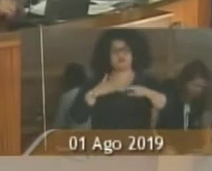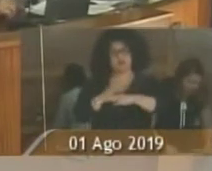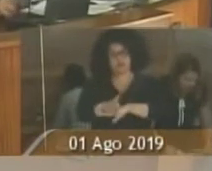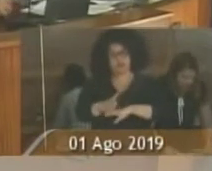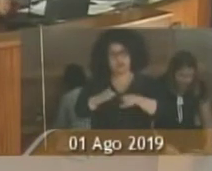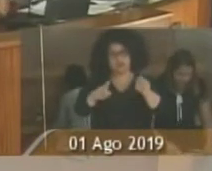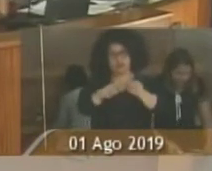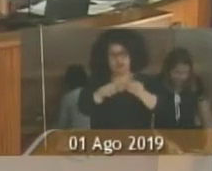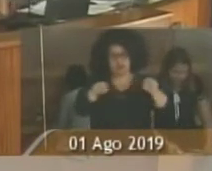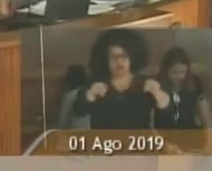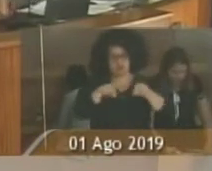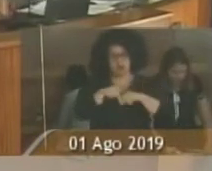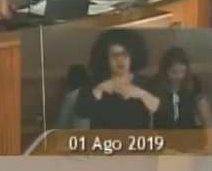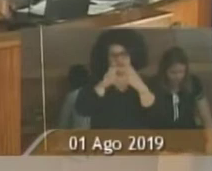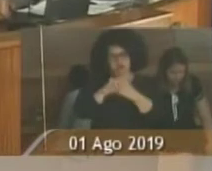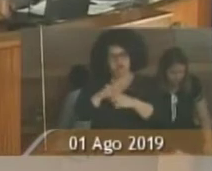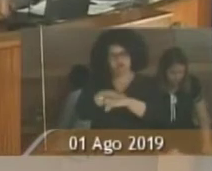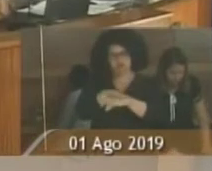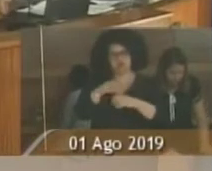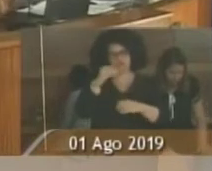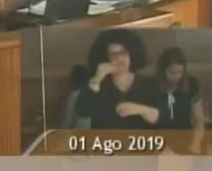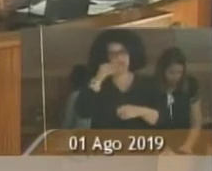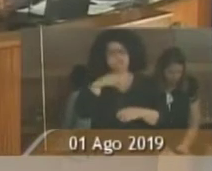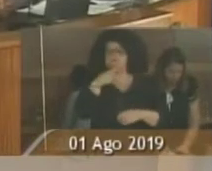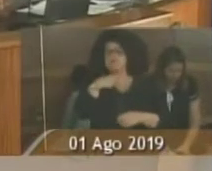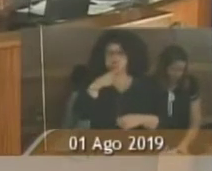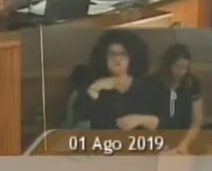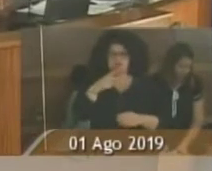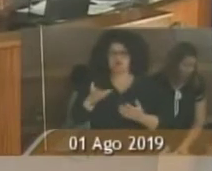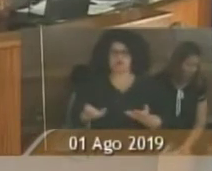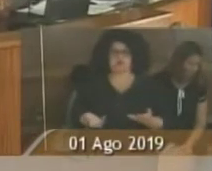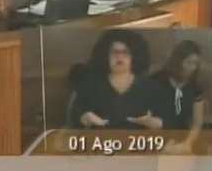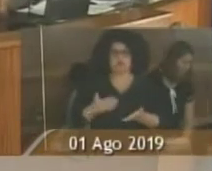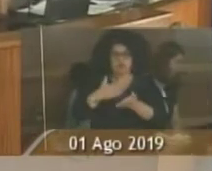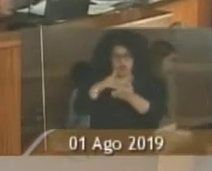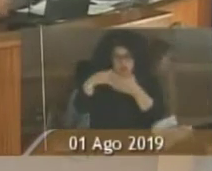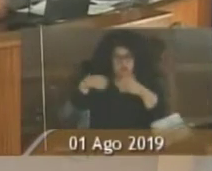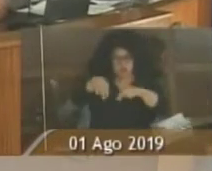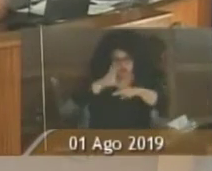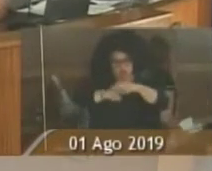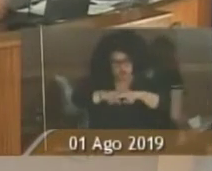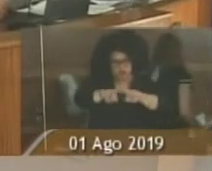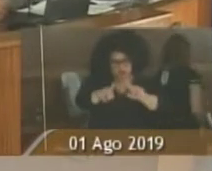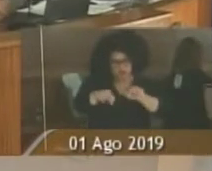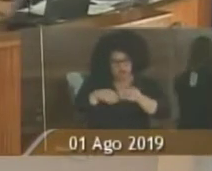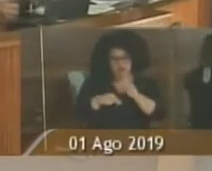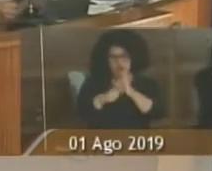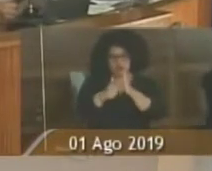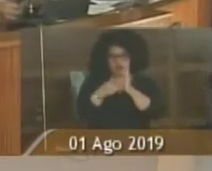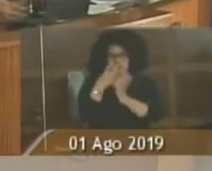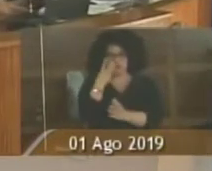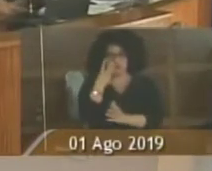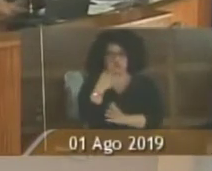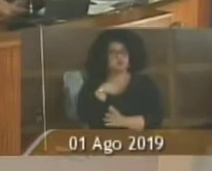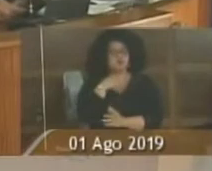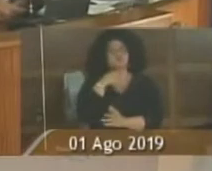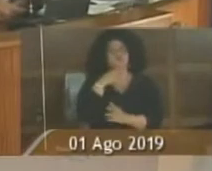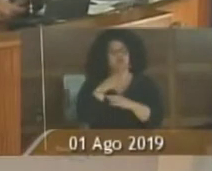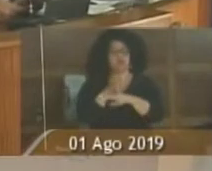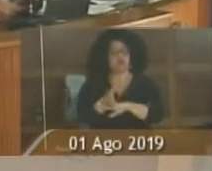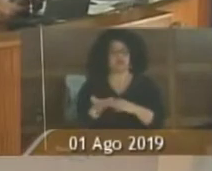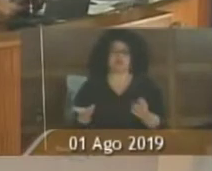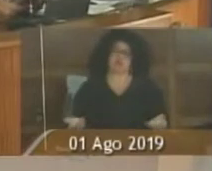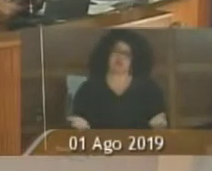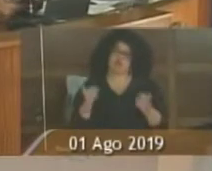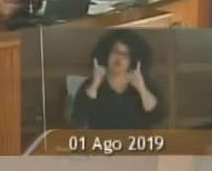vezes tentar falar com ele, não consegui. Não consegui, pô. O secretário não tem que estar na sua sala? Fui lá 3 vezes e não consegui. Entendeu? Então, pô,